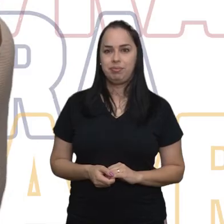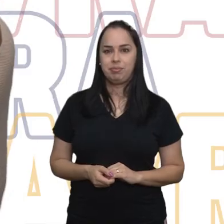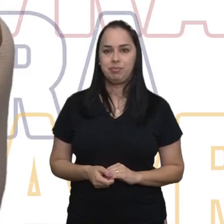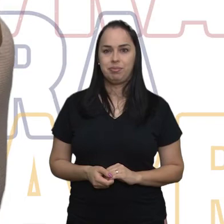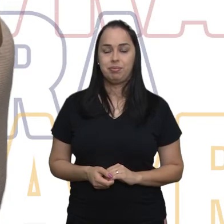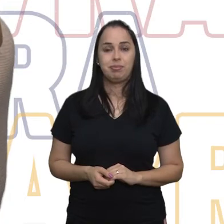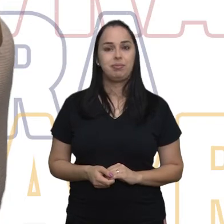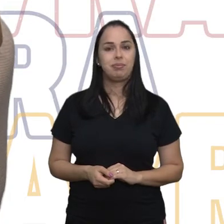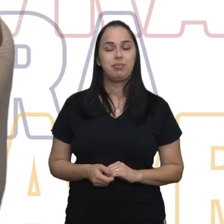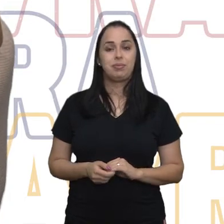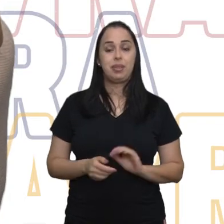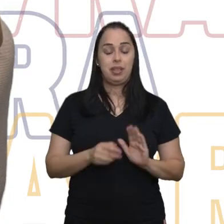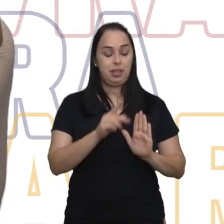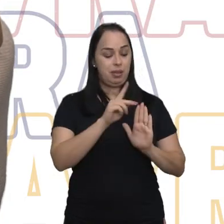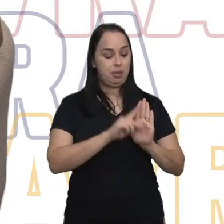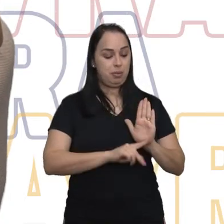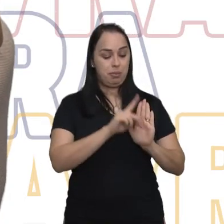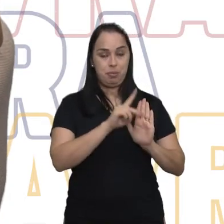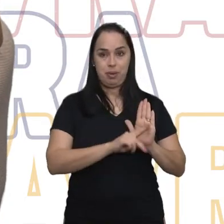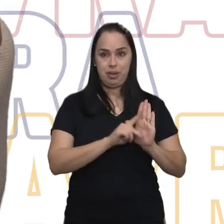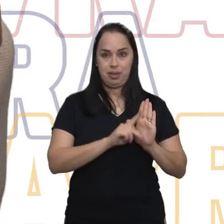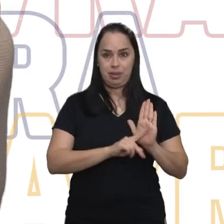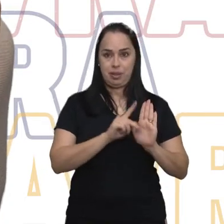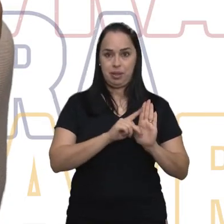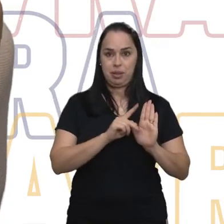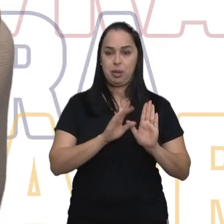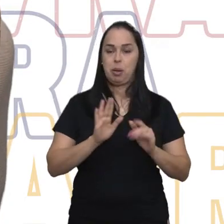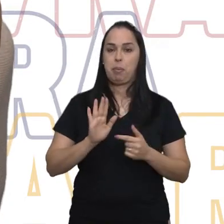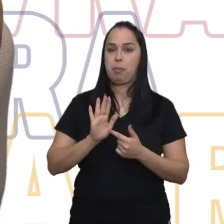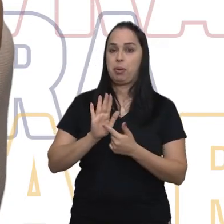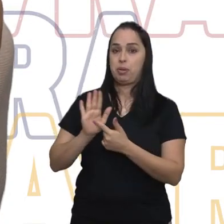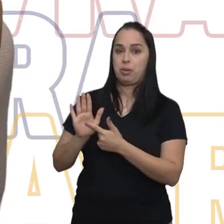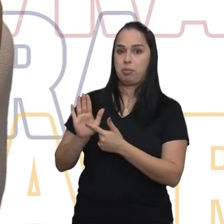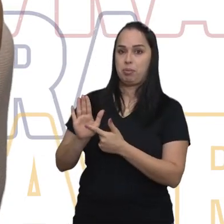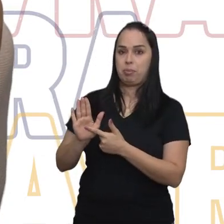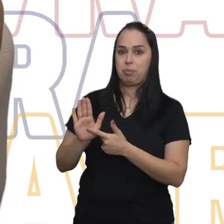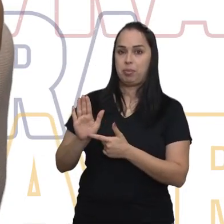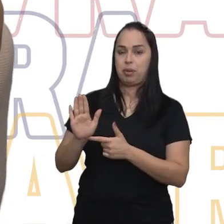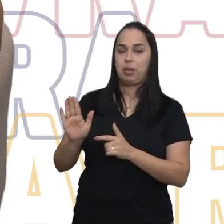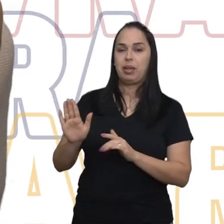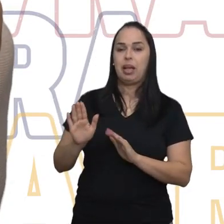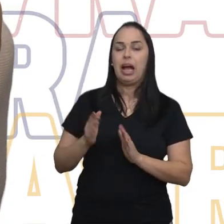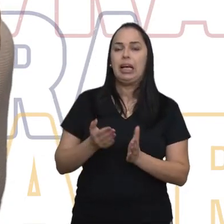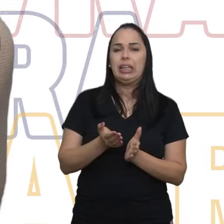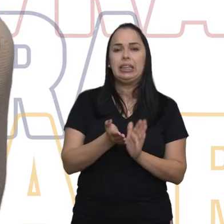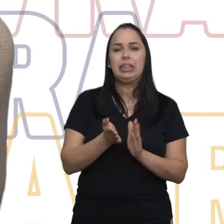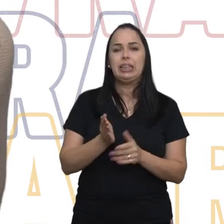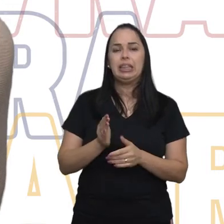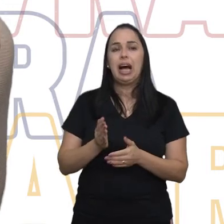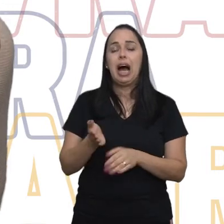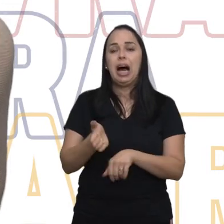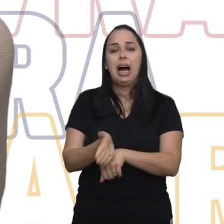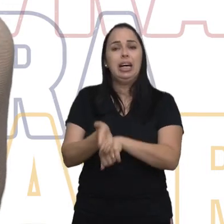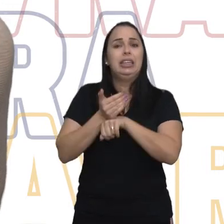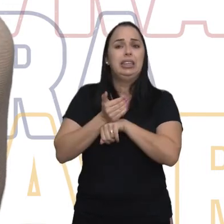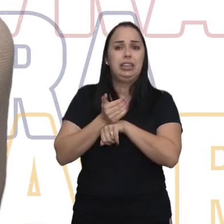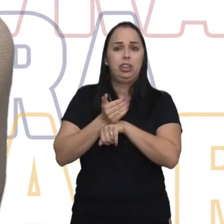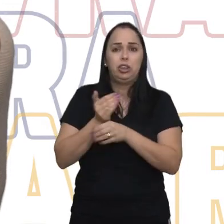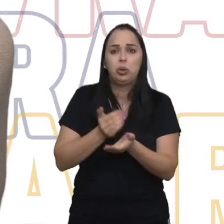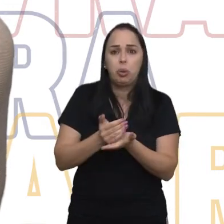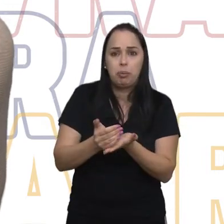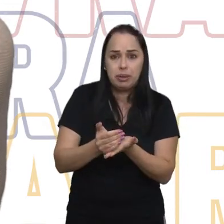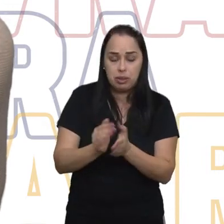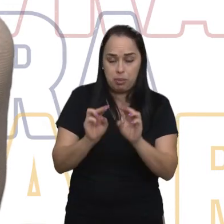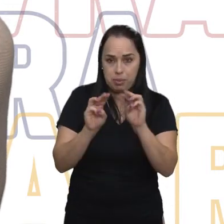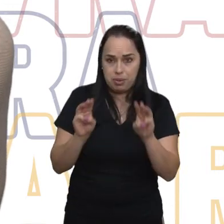Foi um projeto apresentado para o Compac, né? Antes mesmo dele começar a funcionar. Em